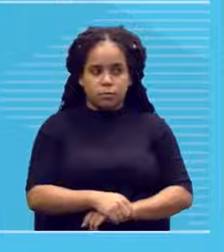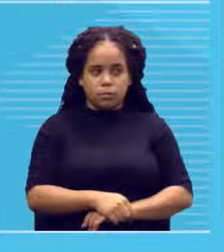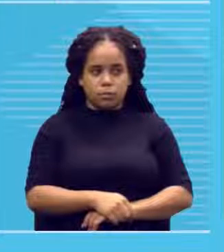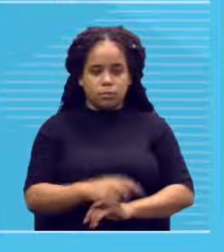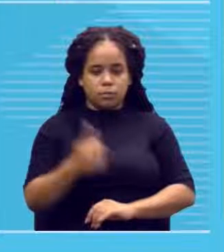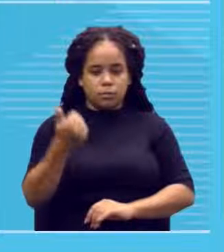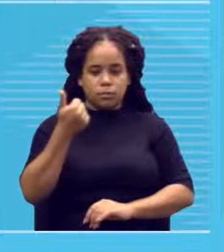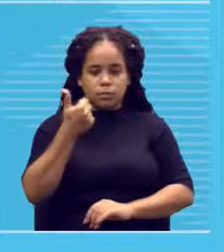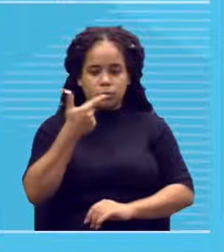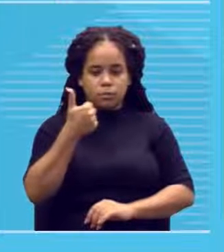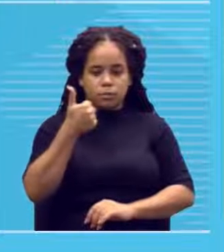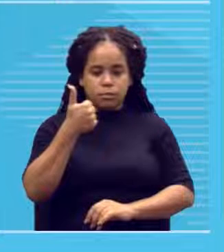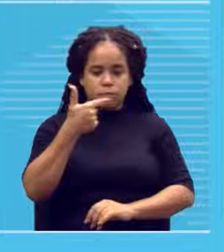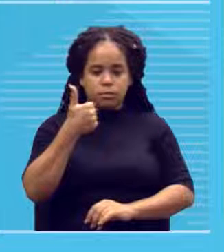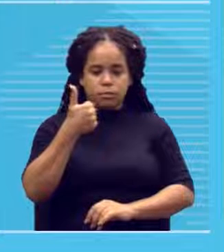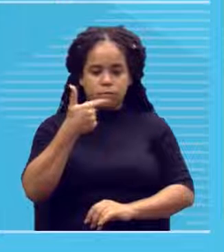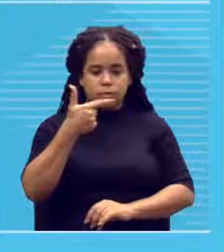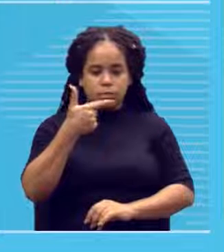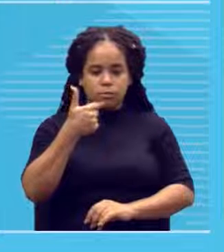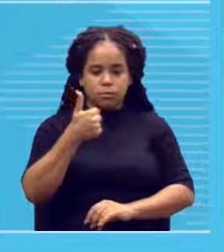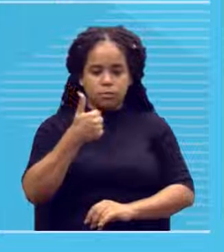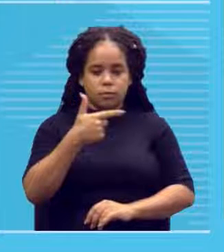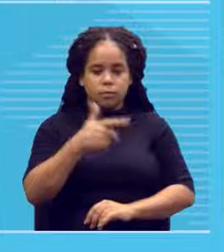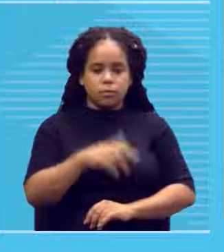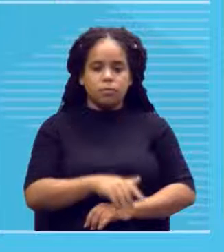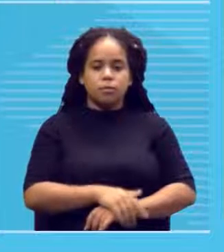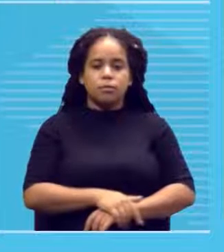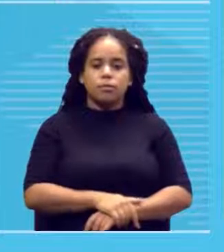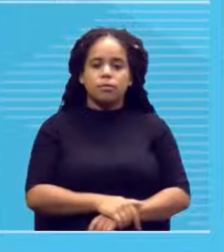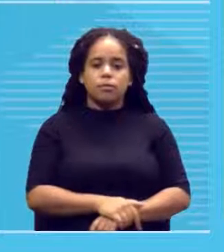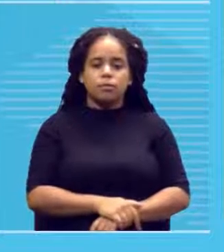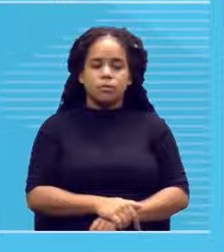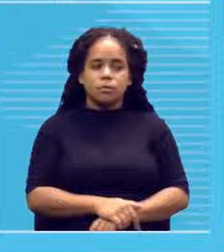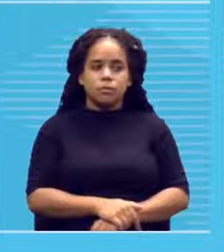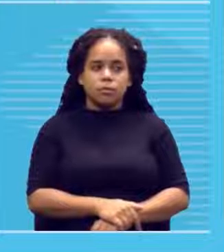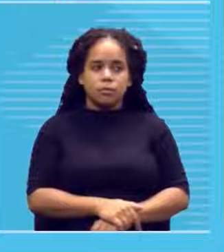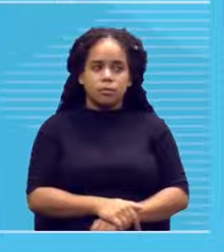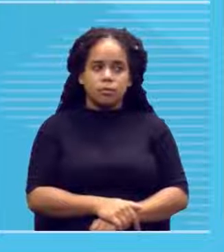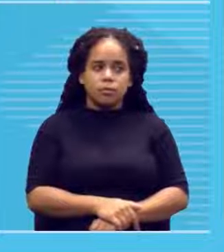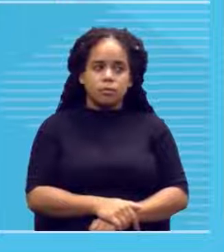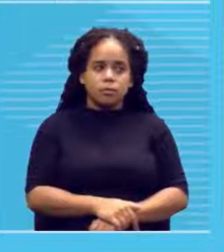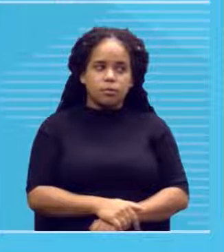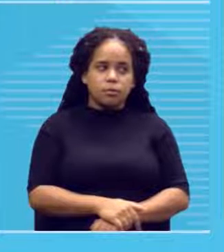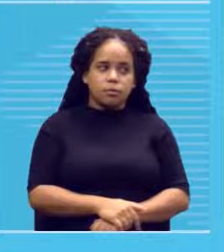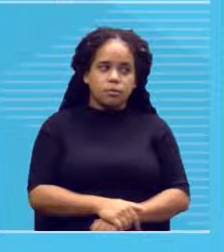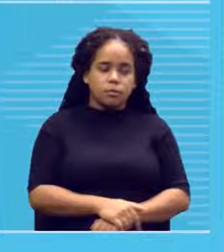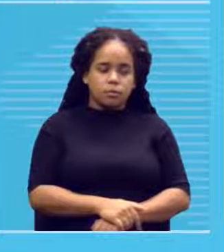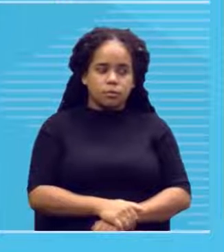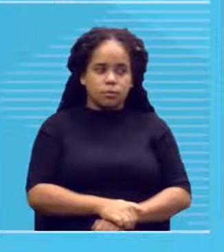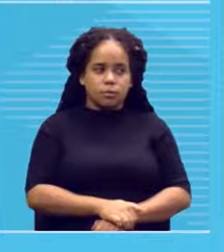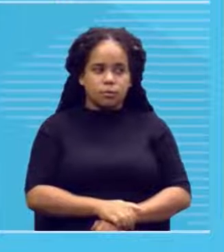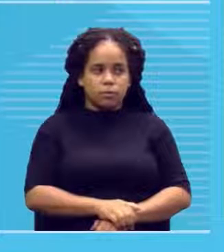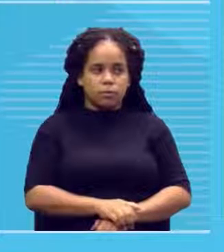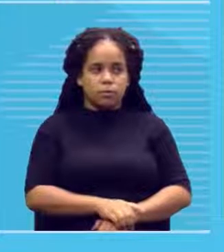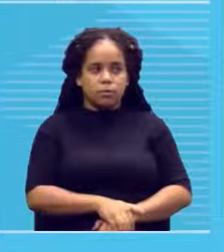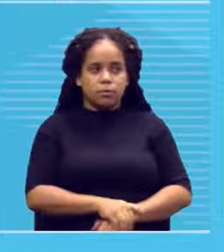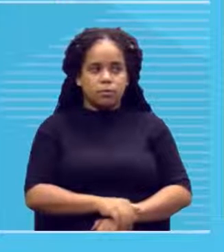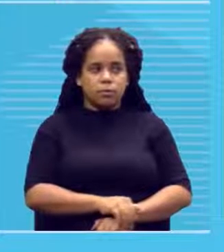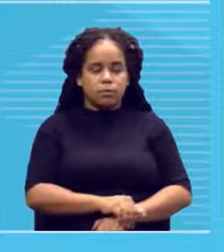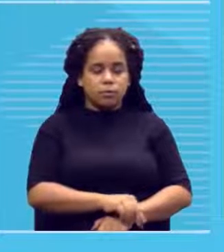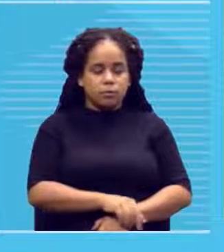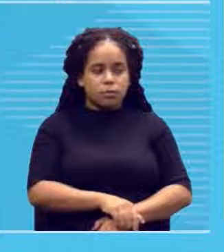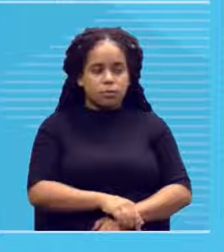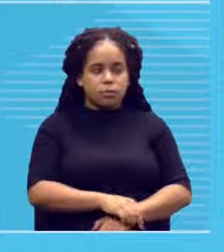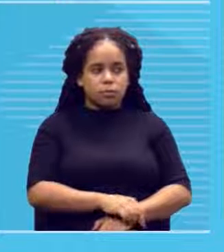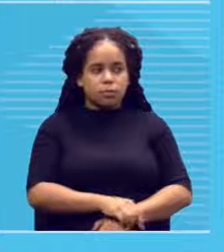12 né dia 12 dia 12 foi e isso dia 12 na nossa última segunda-feira correto